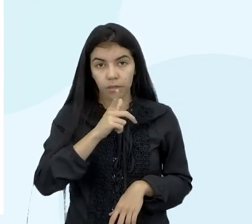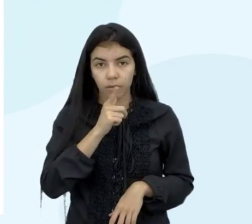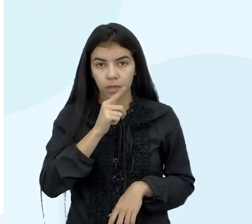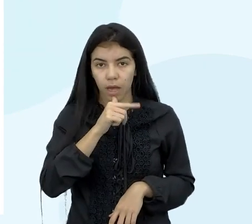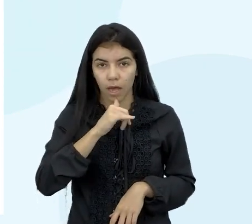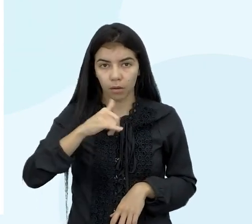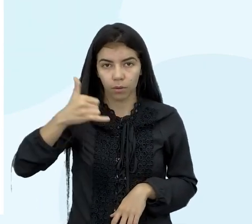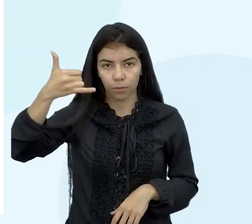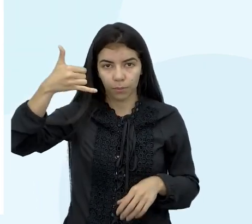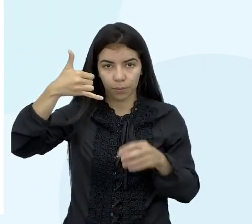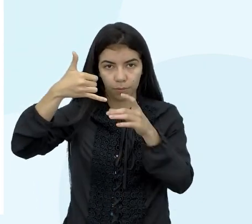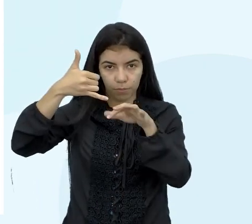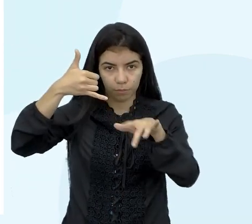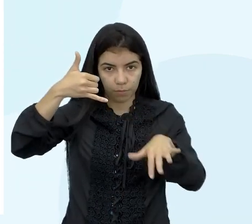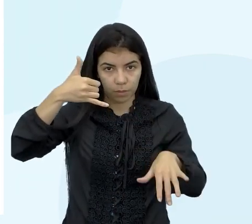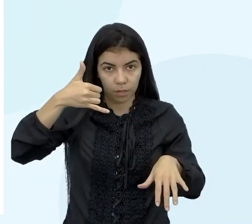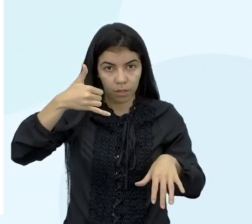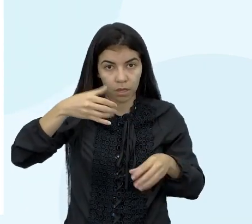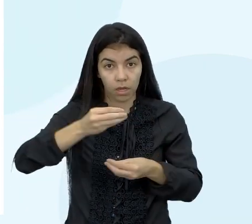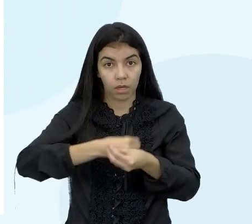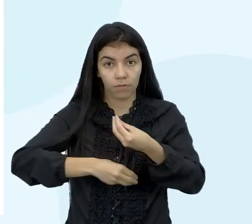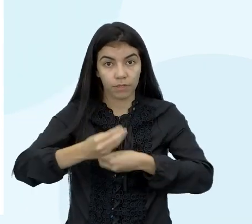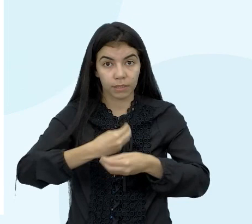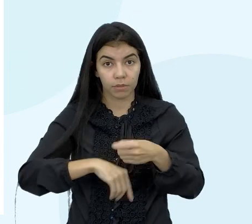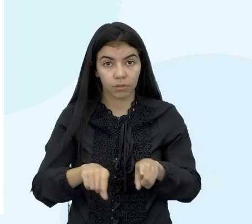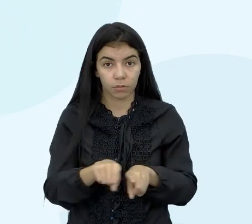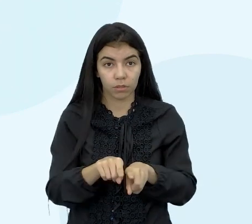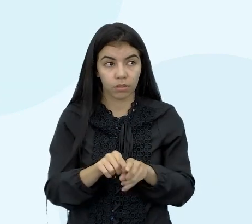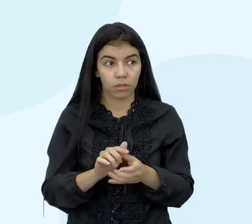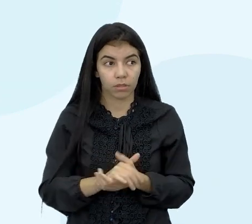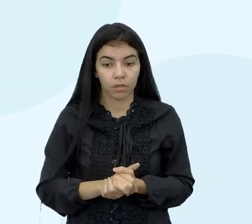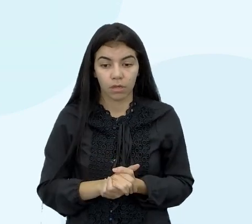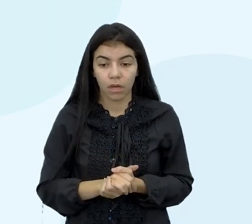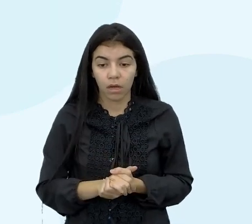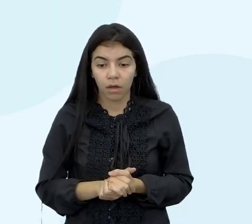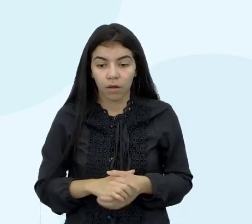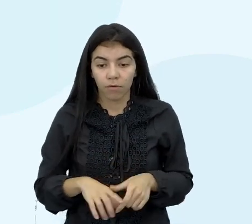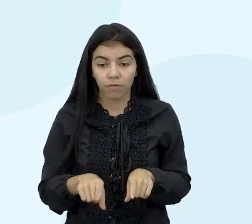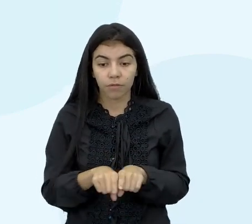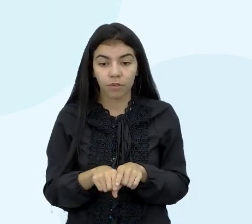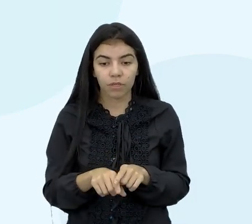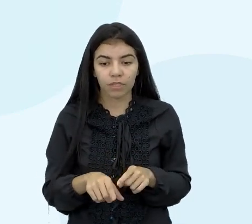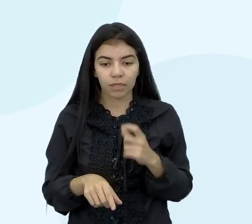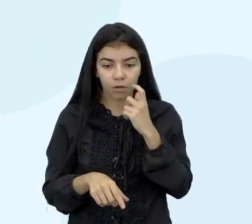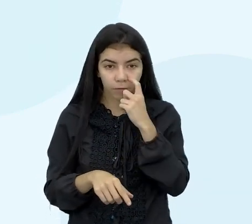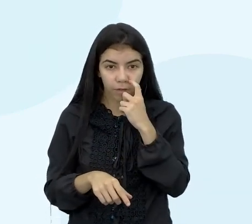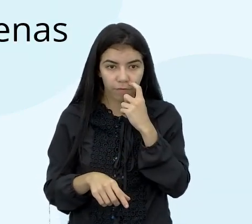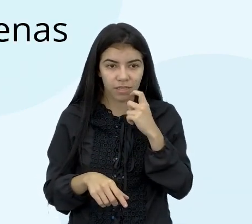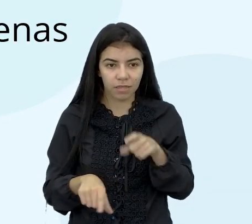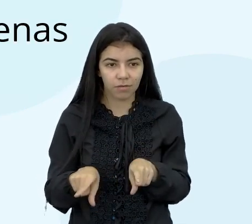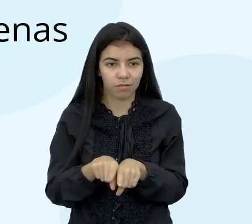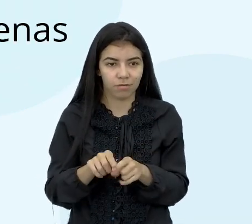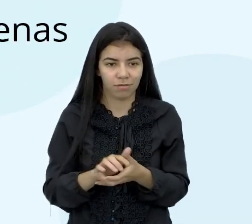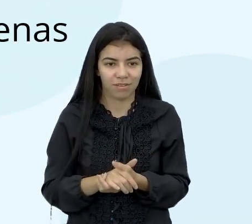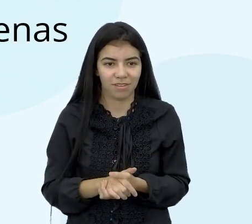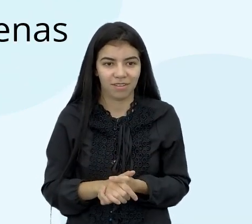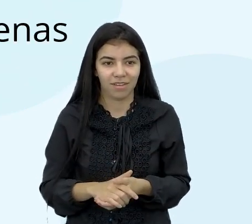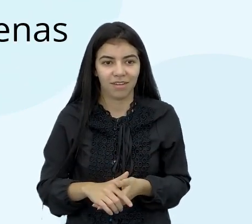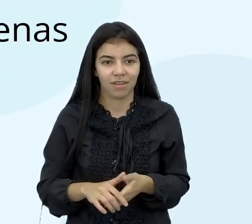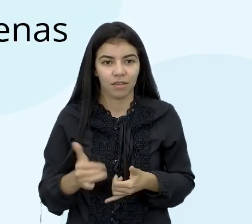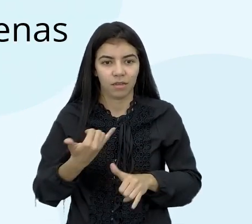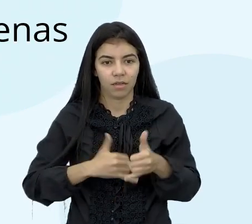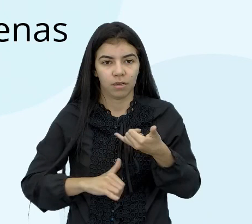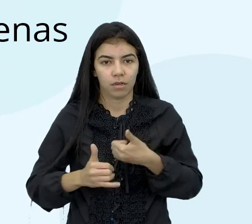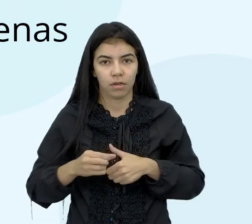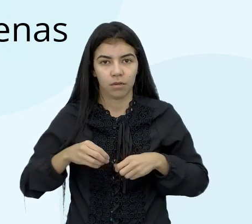depois é transportada para a atmosfera por via da transpiração da própria planta. A química do solo, então